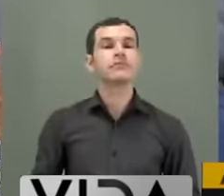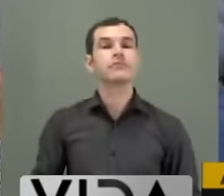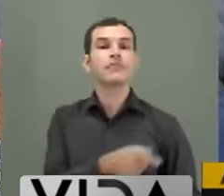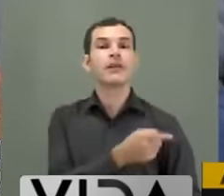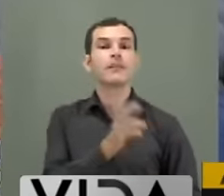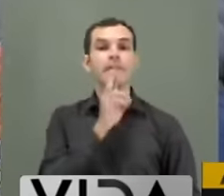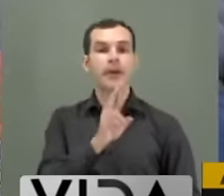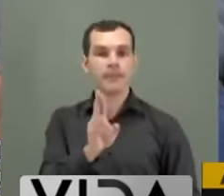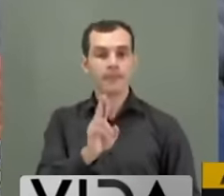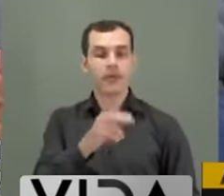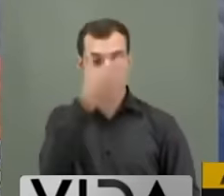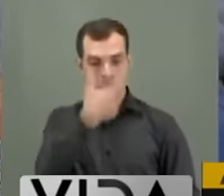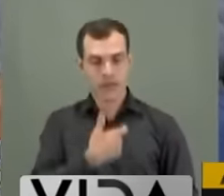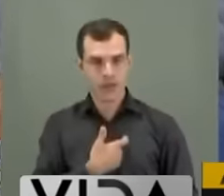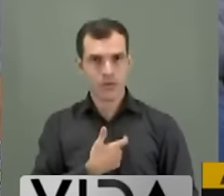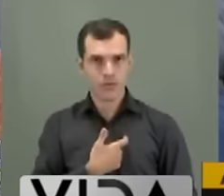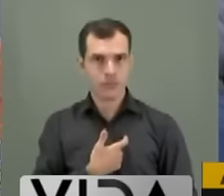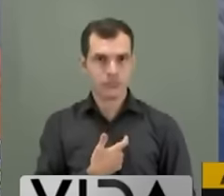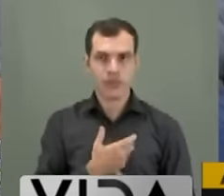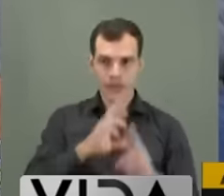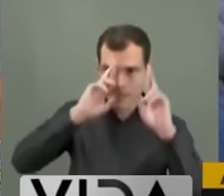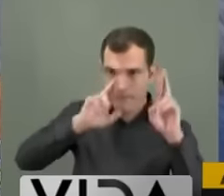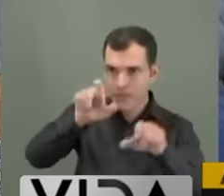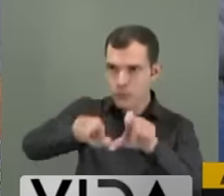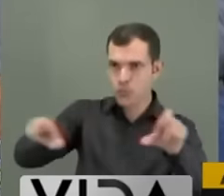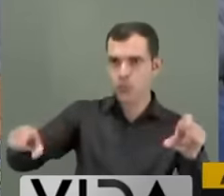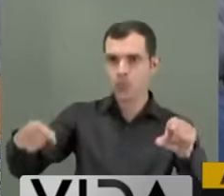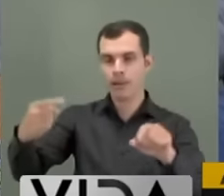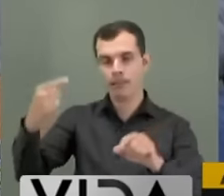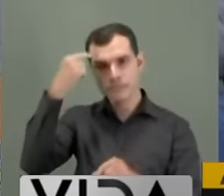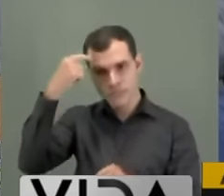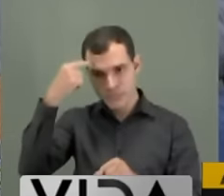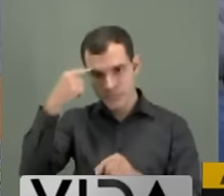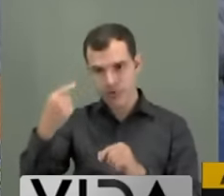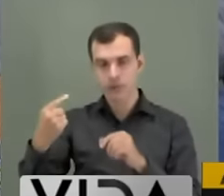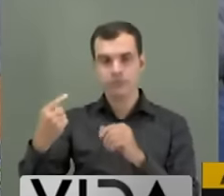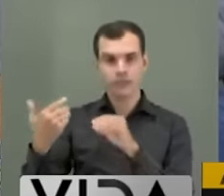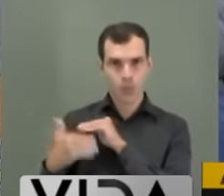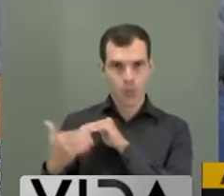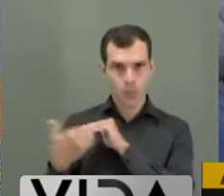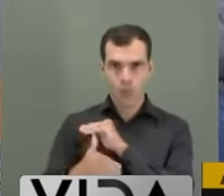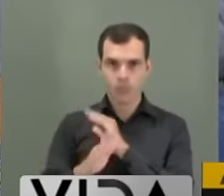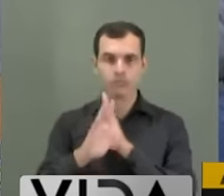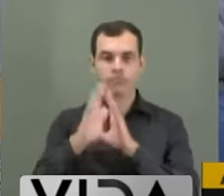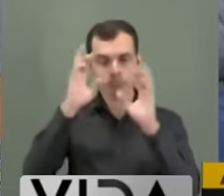com todo respeito a quem pensa diferente, é isso numa democracia,